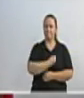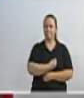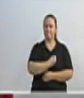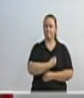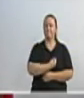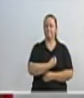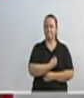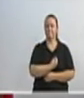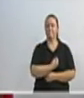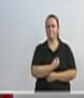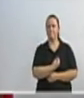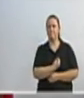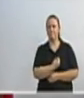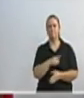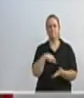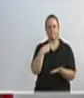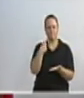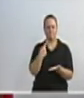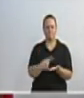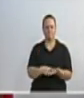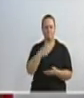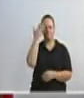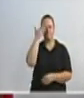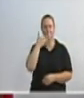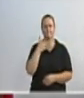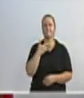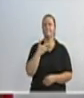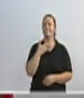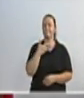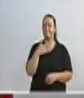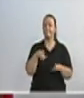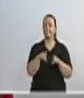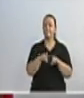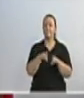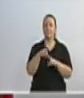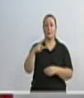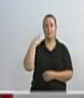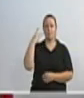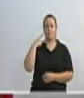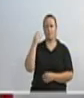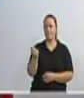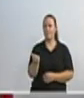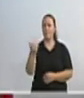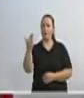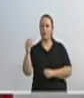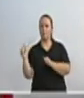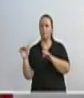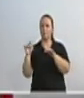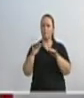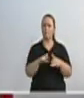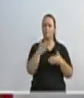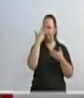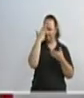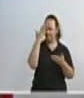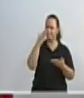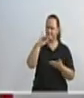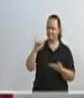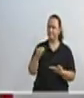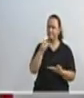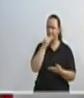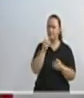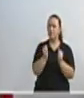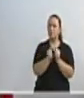fazendo o seu comprometimento, demais vereadores de outras cidades, obrigado pela oportunidade de estarmos aqui